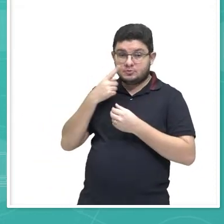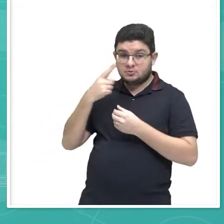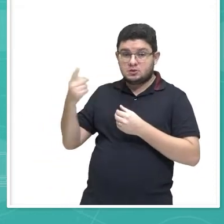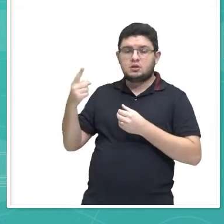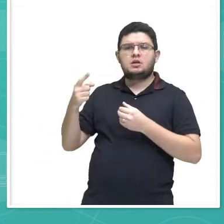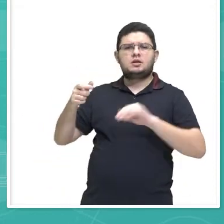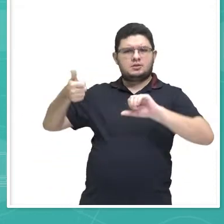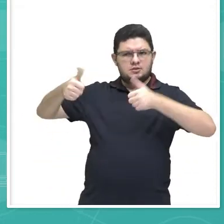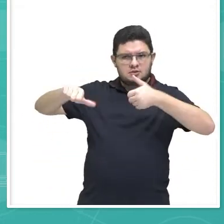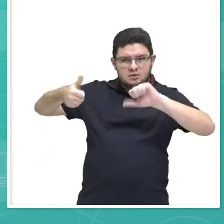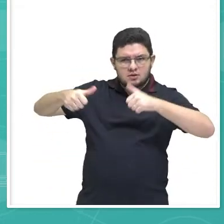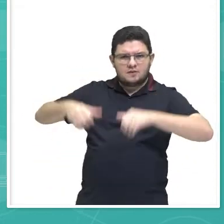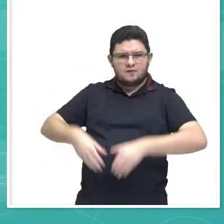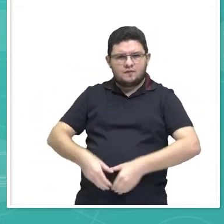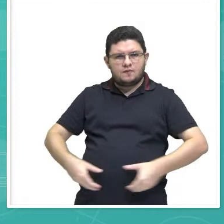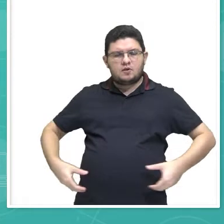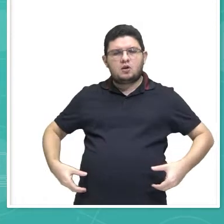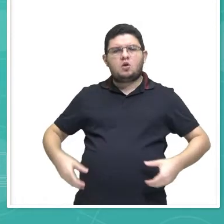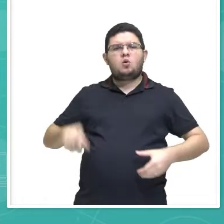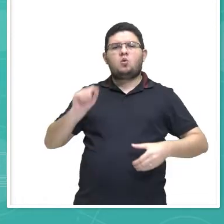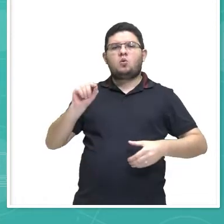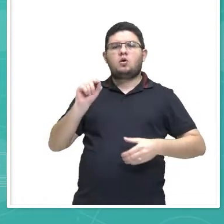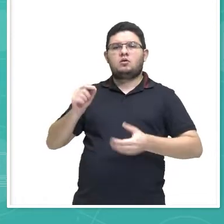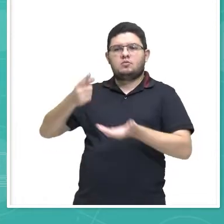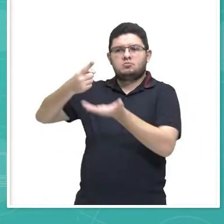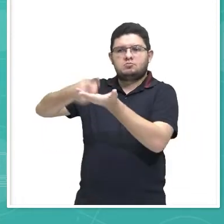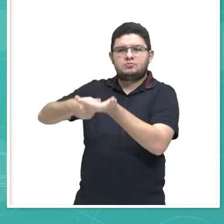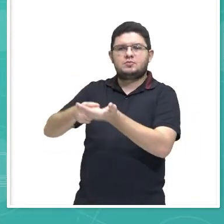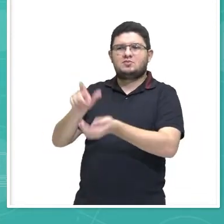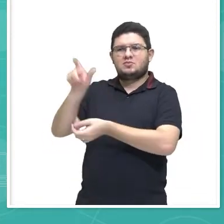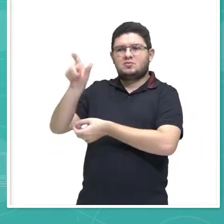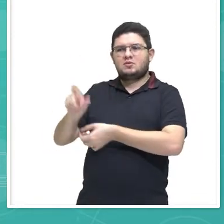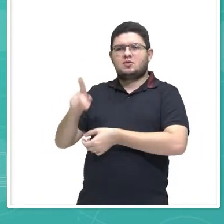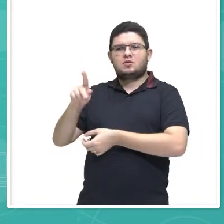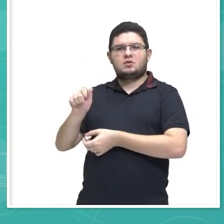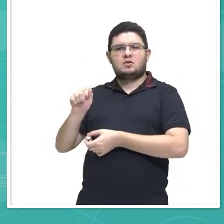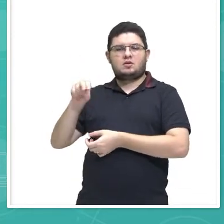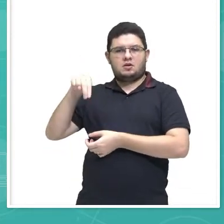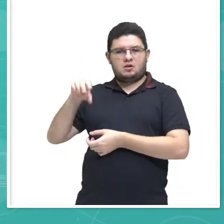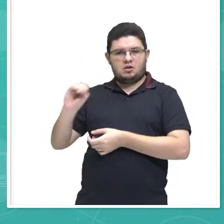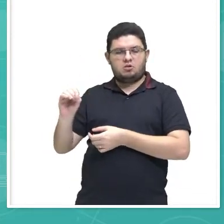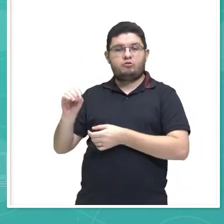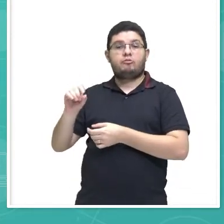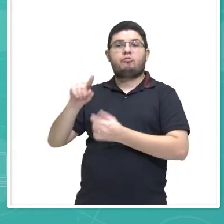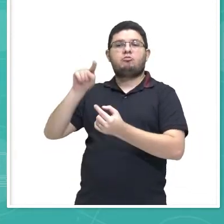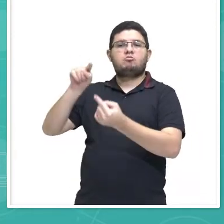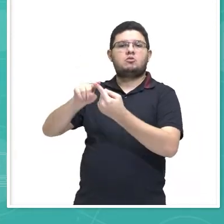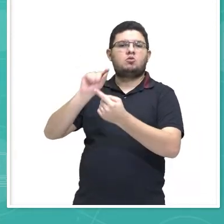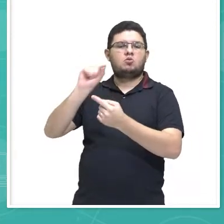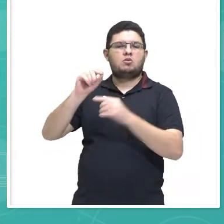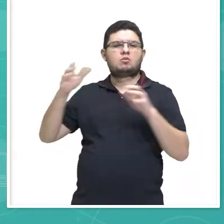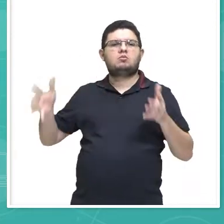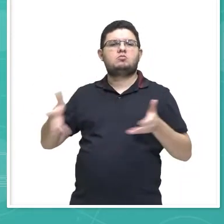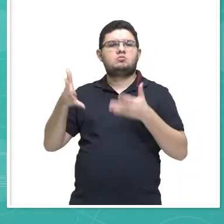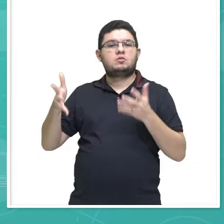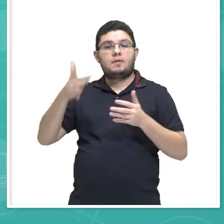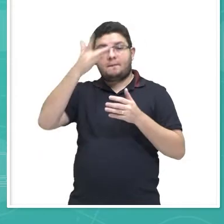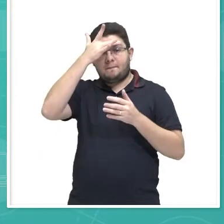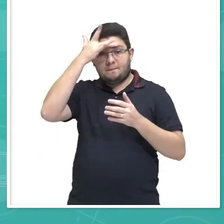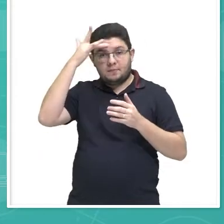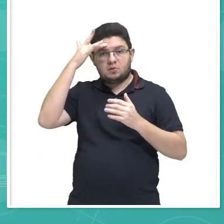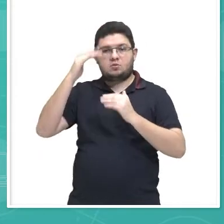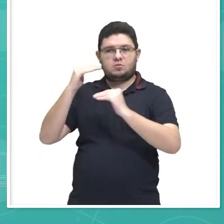uma maneira didática que o Jigoro Kano criou para estimular, para motivar as pessoas, principalmente no